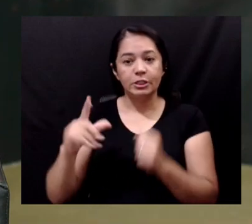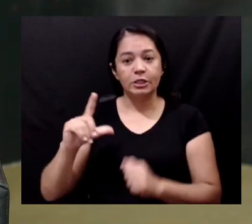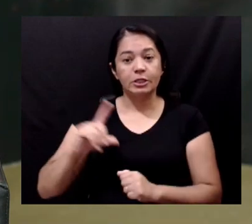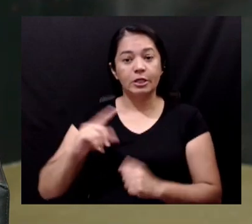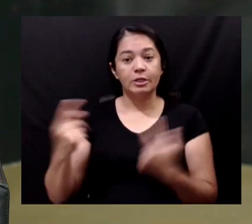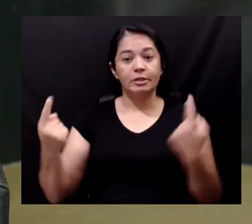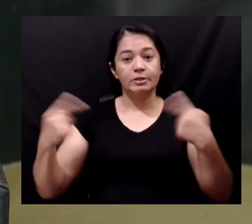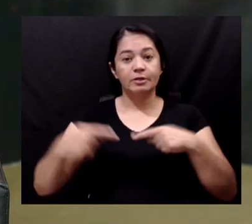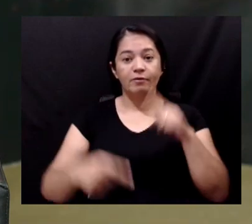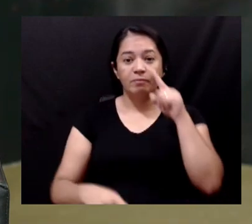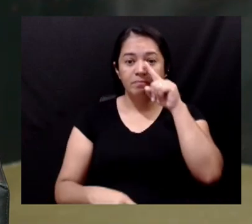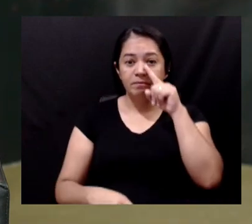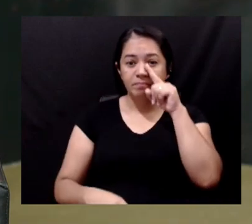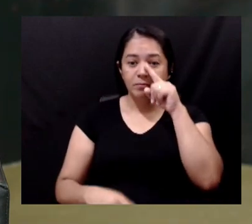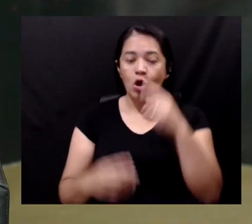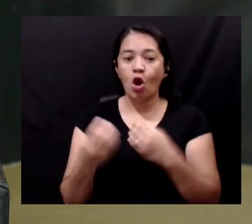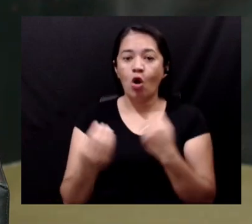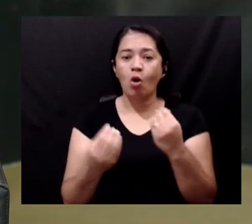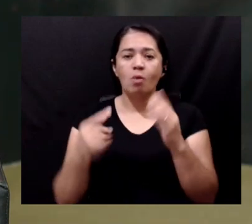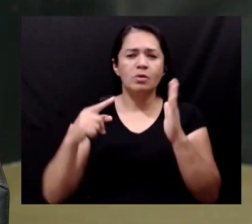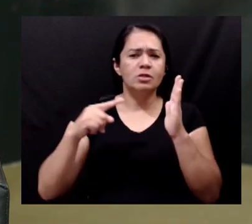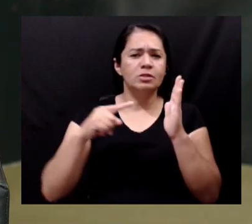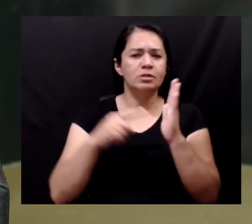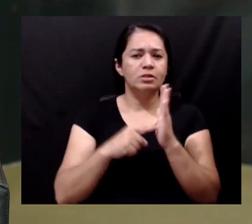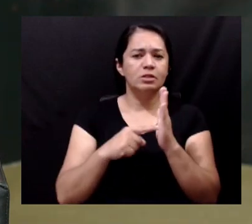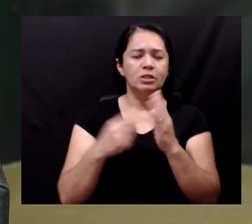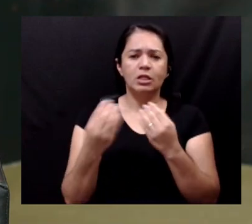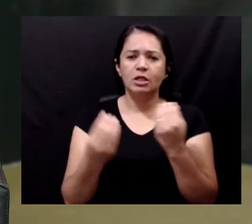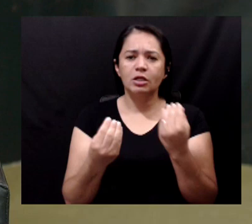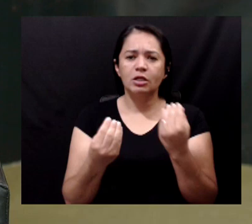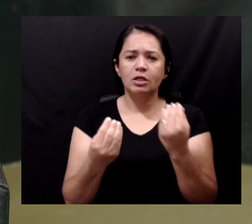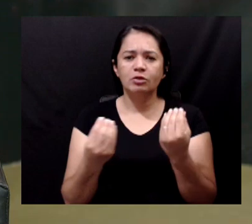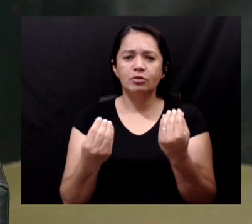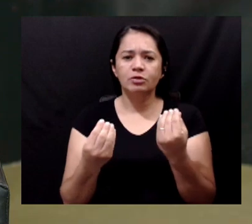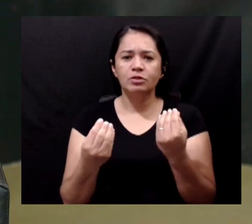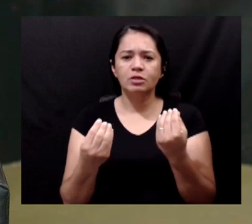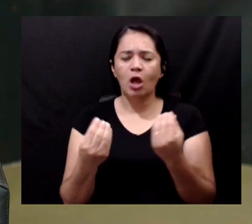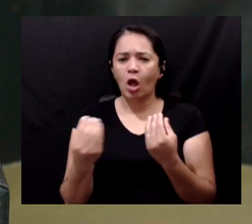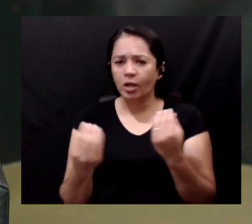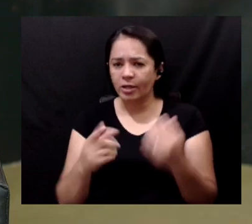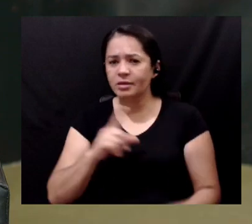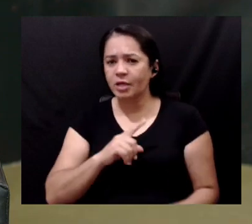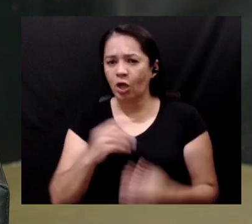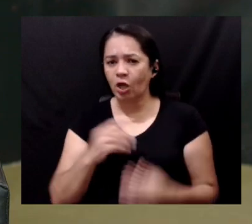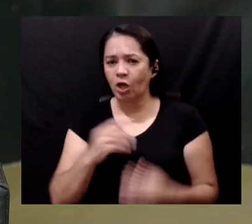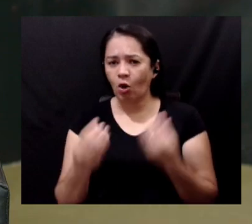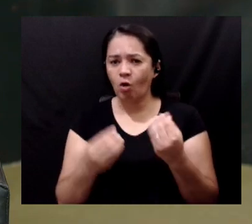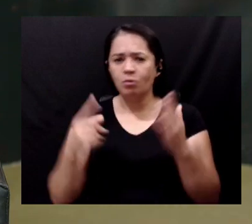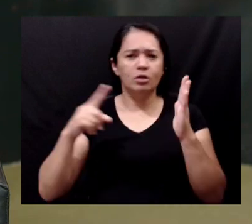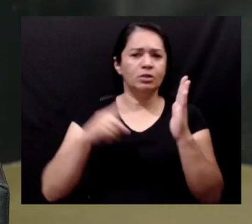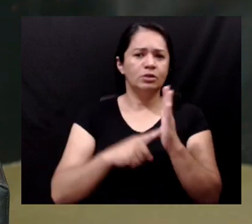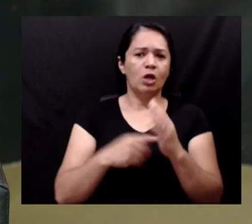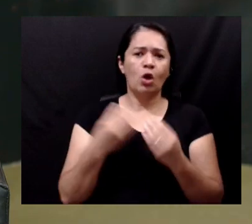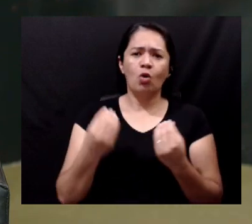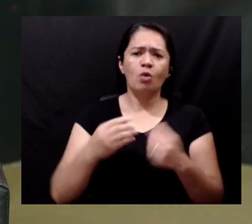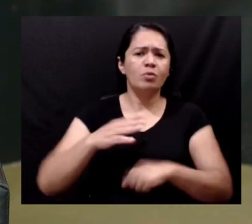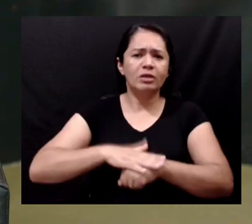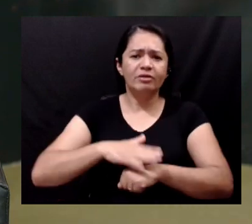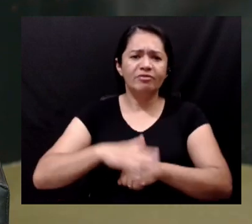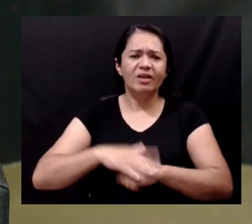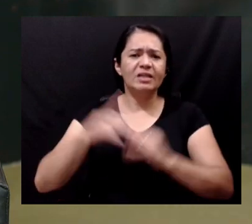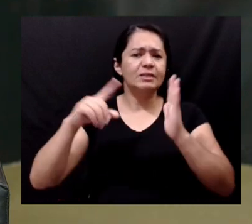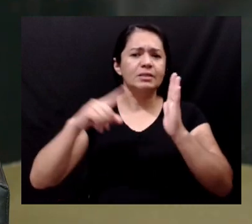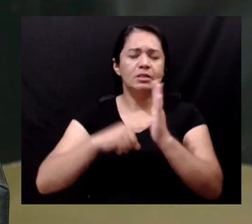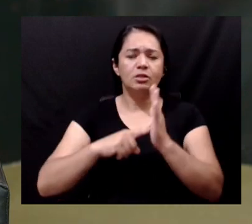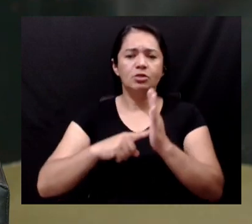de denunciar essas páginas na internet? A gente direciona para o doutor Márcio. Como é que a gente faz essa denúncia, né,